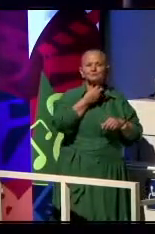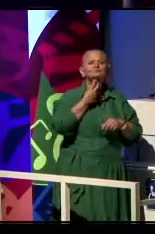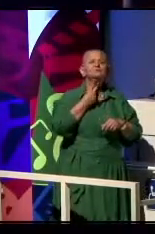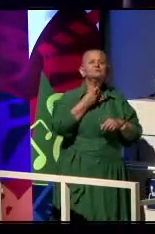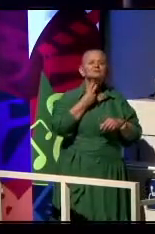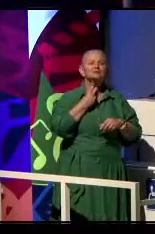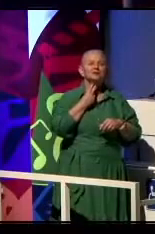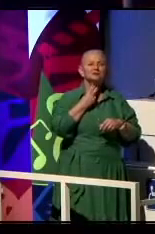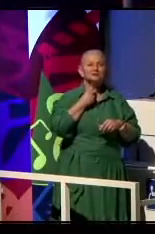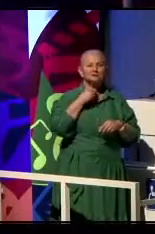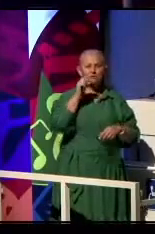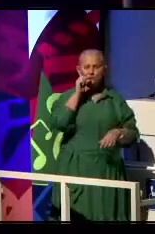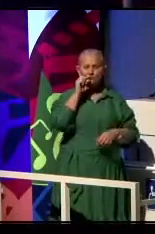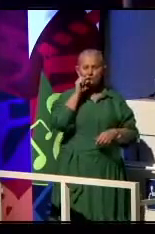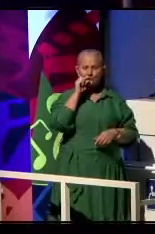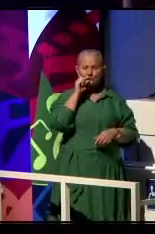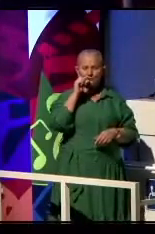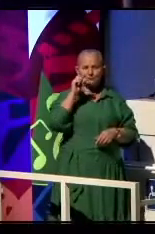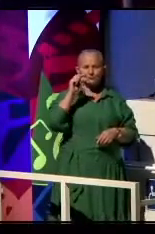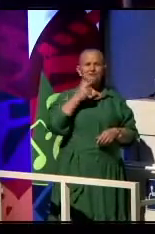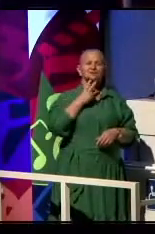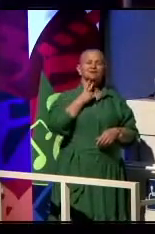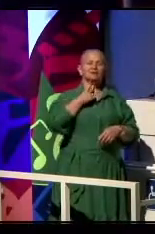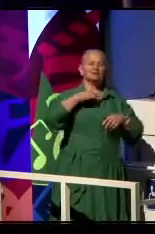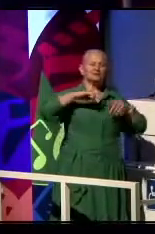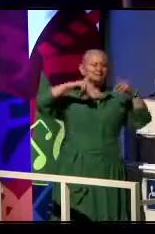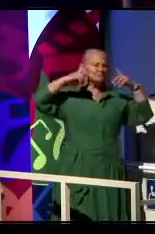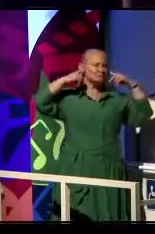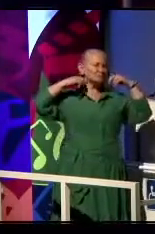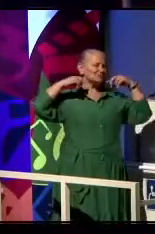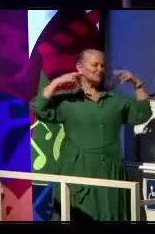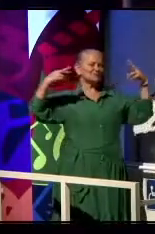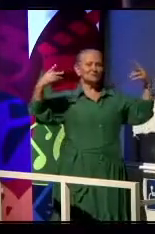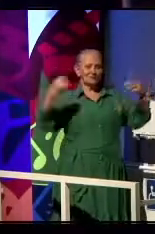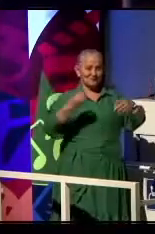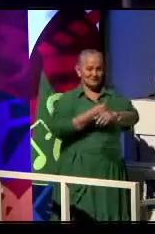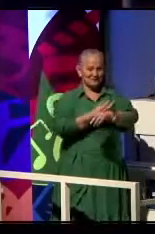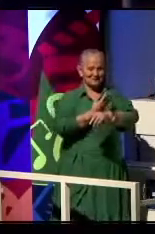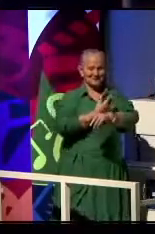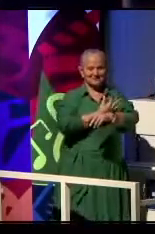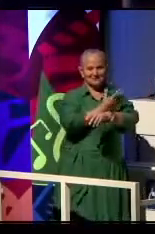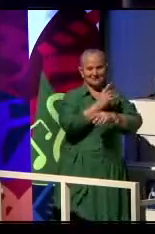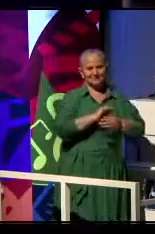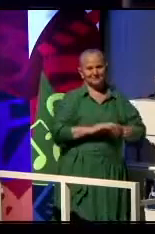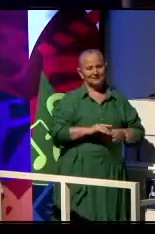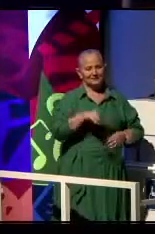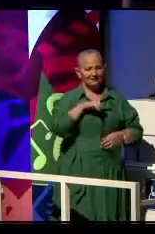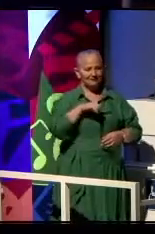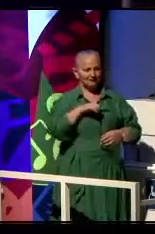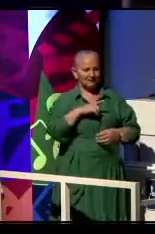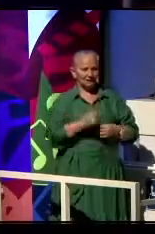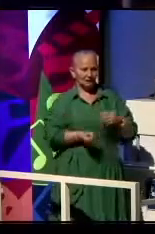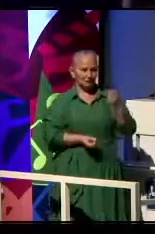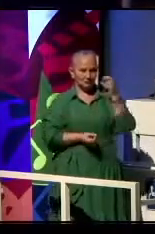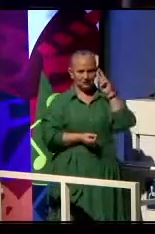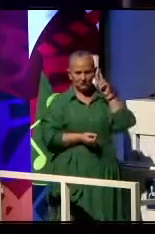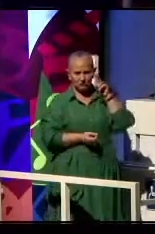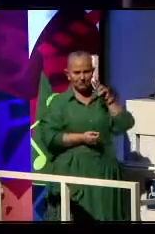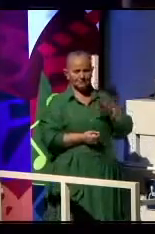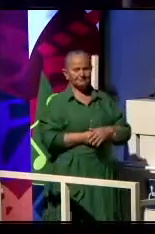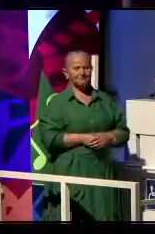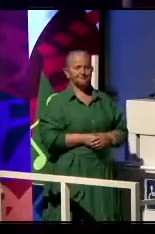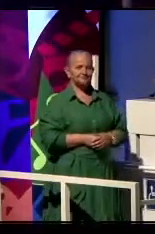maravilhosa, aquela interpretação que nos encanta. Pode passar, por favor? E tem o seguinte, gente, o Clube da